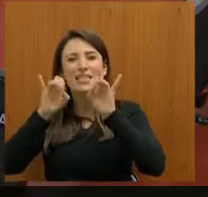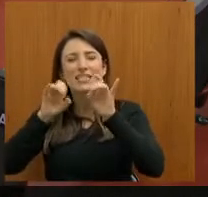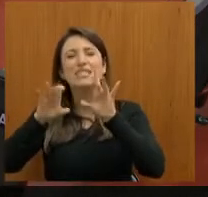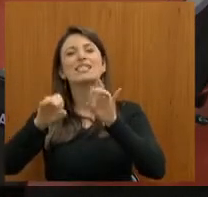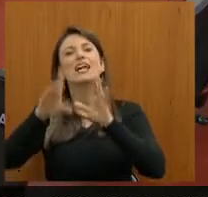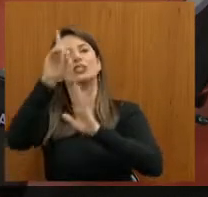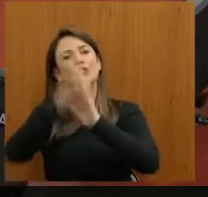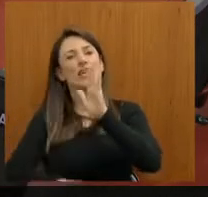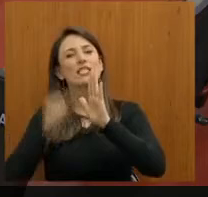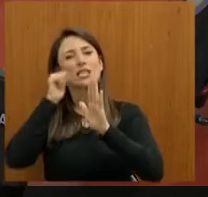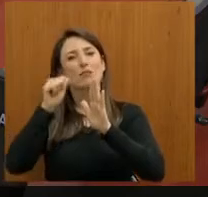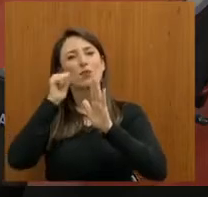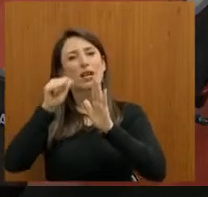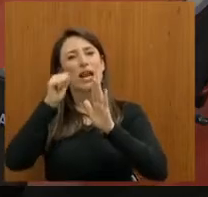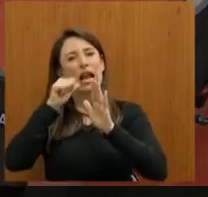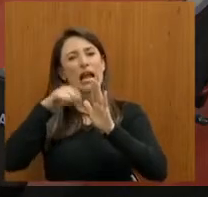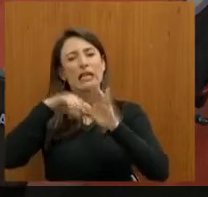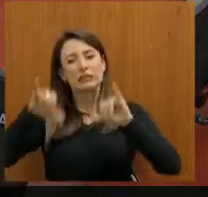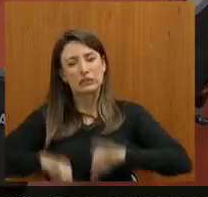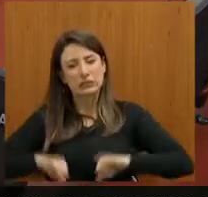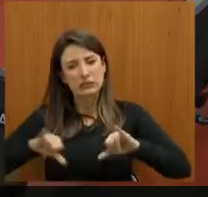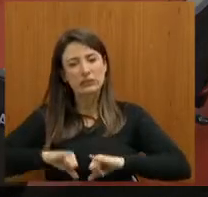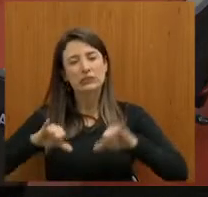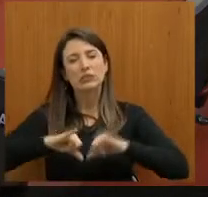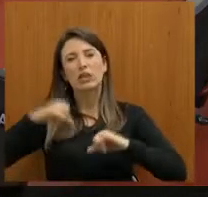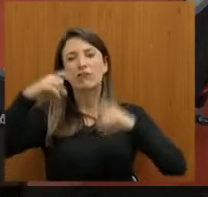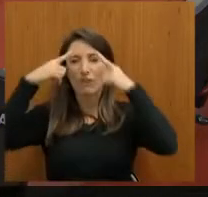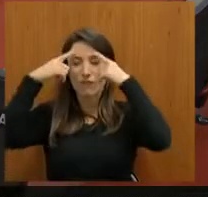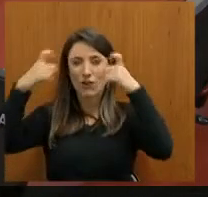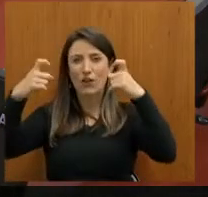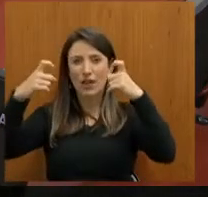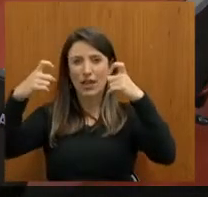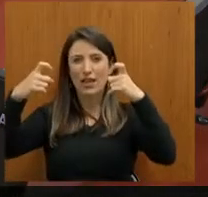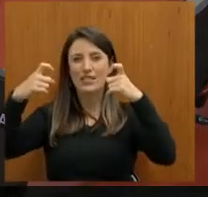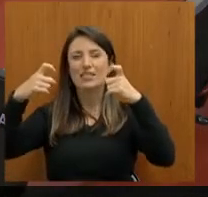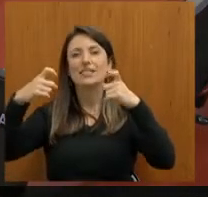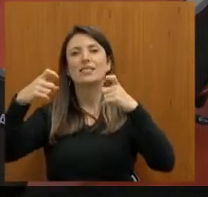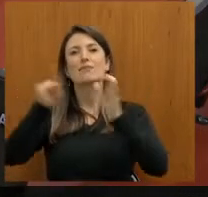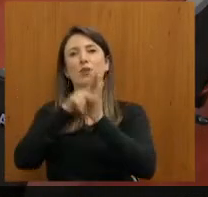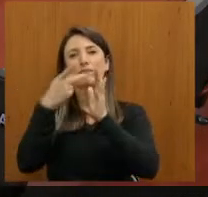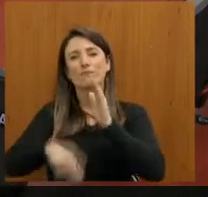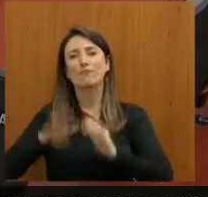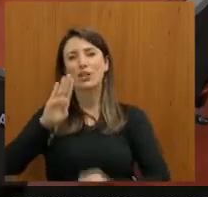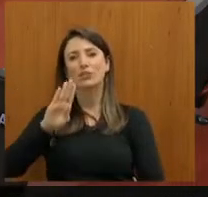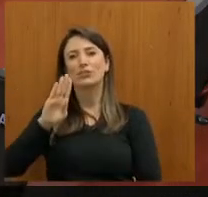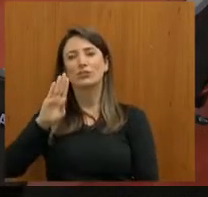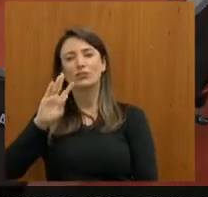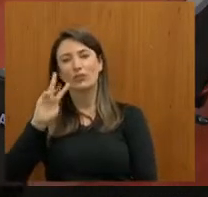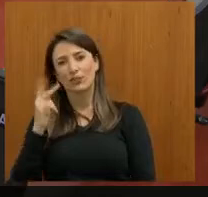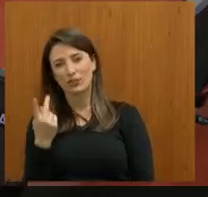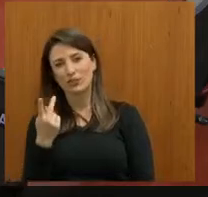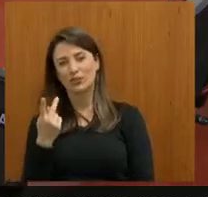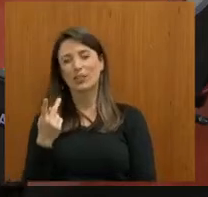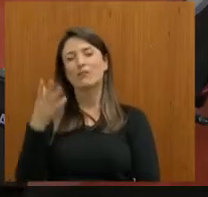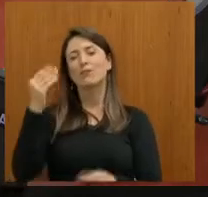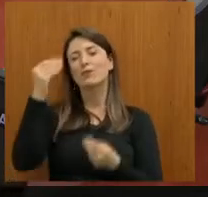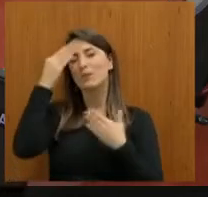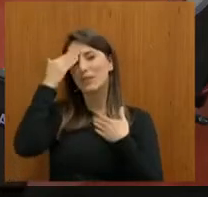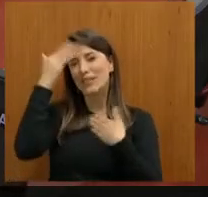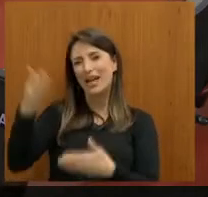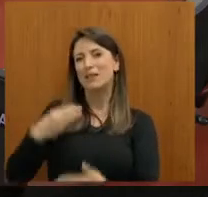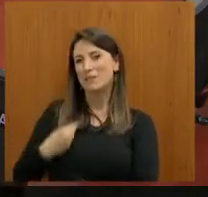situação de violência no dem Belo Horizonte Dra Maria Cecília com a senhora muito obrigado pela